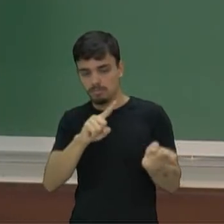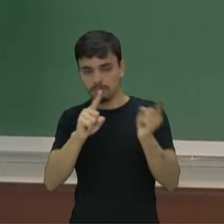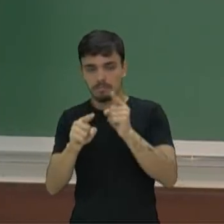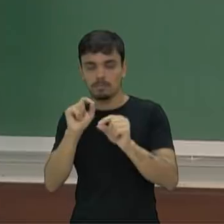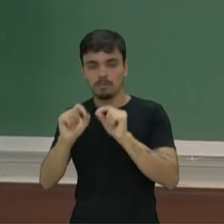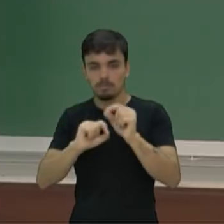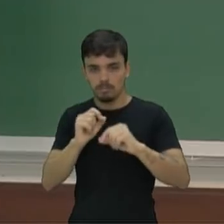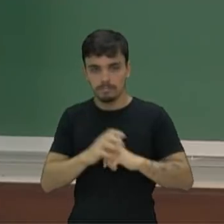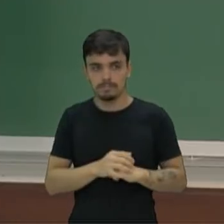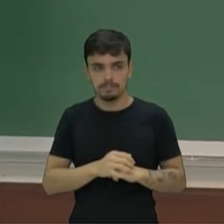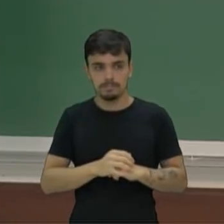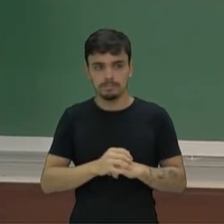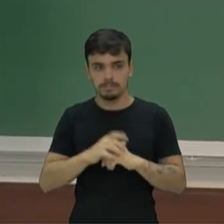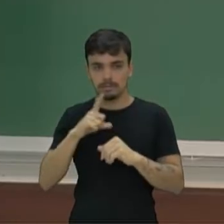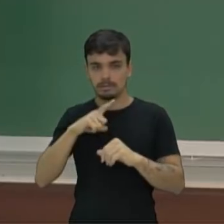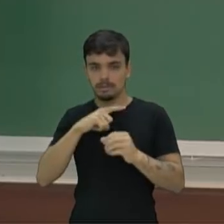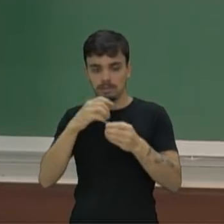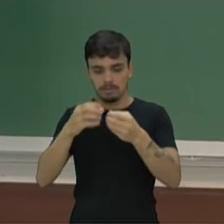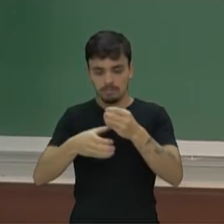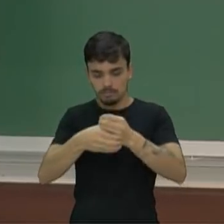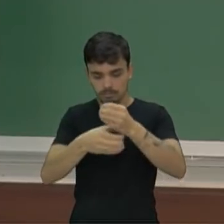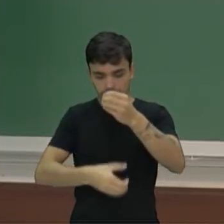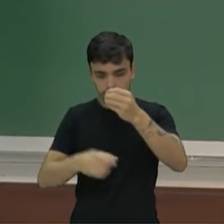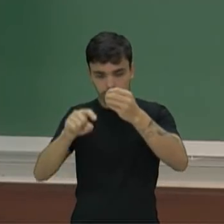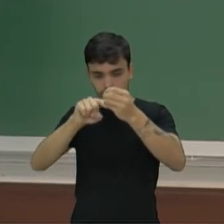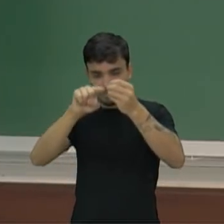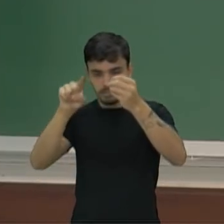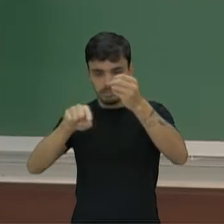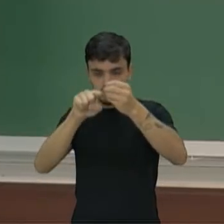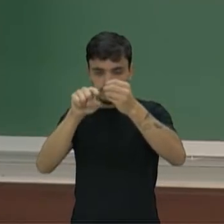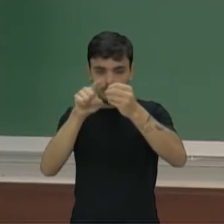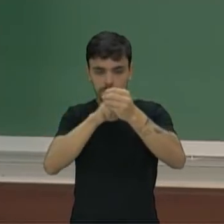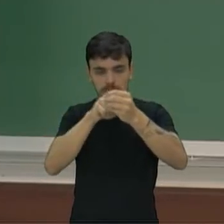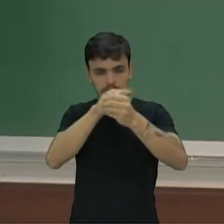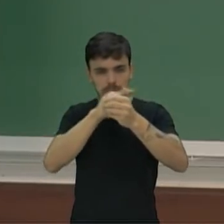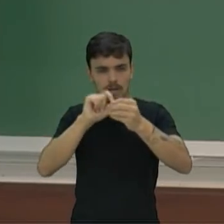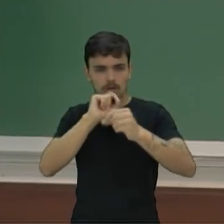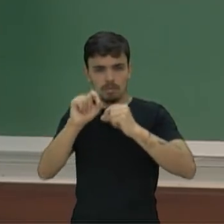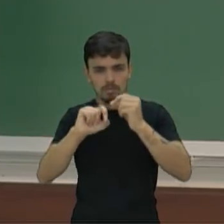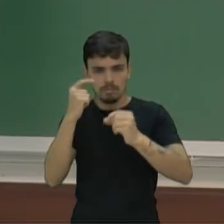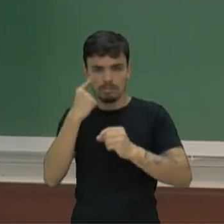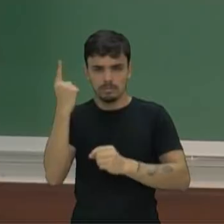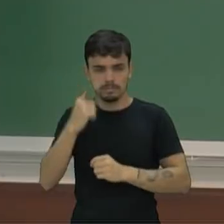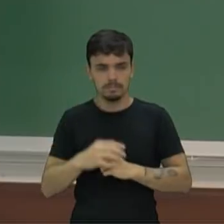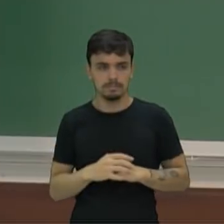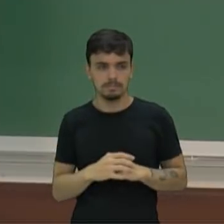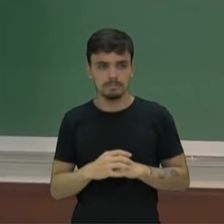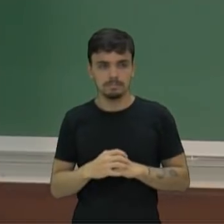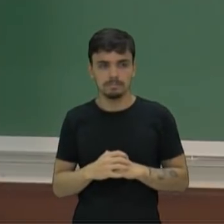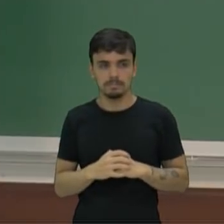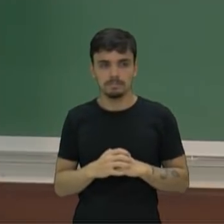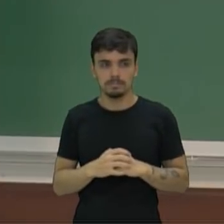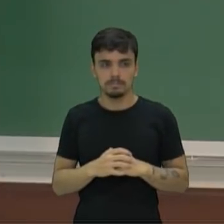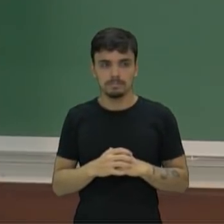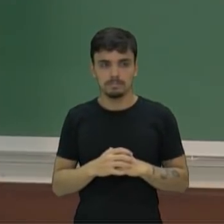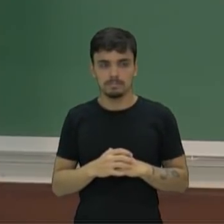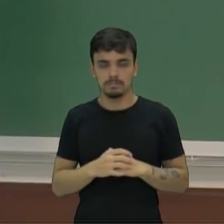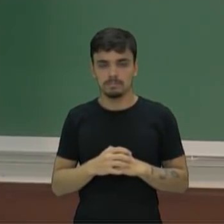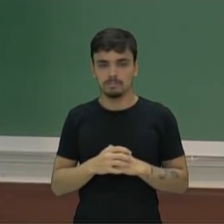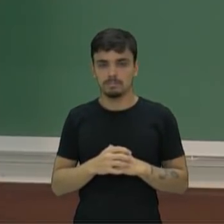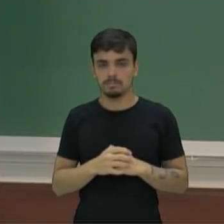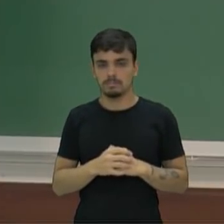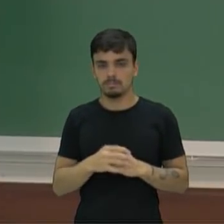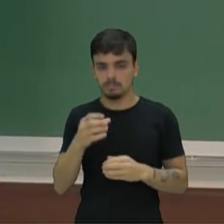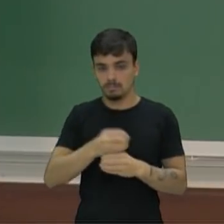em volutas, que são essas circulares, que são 2 volutas, 2 circulares, são